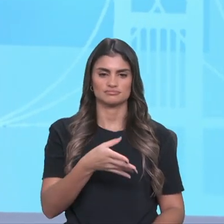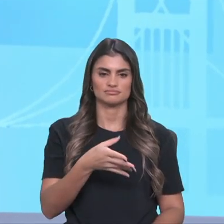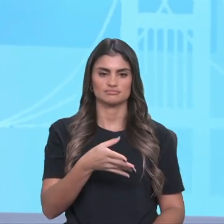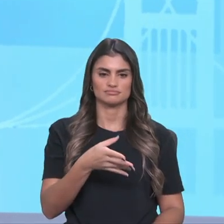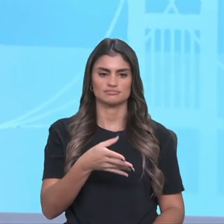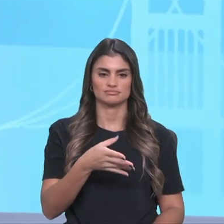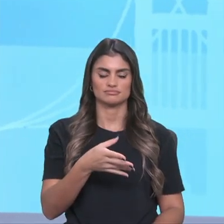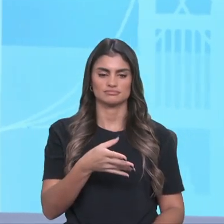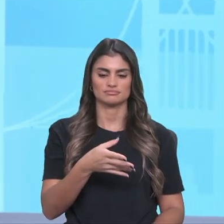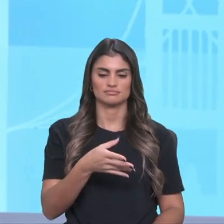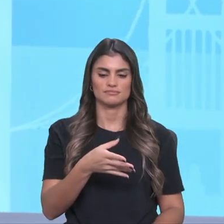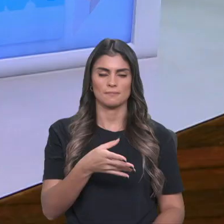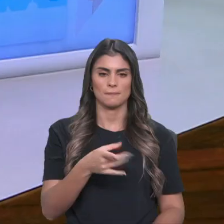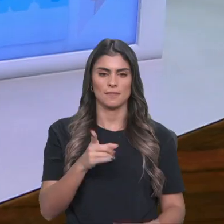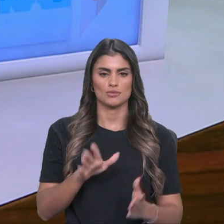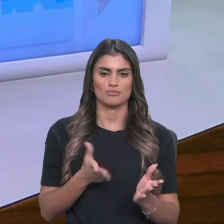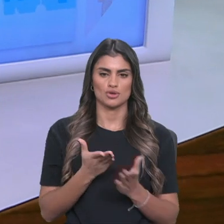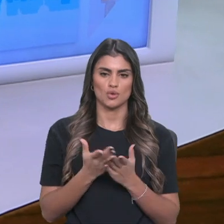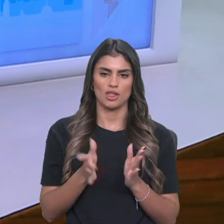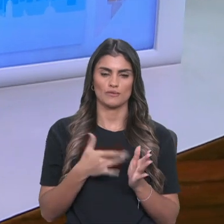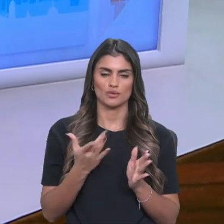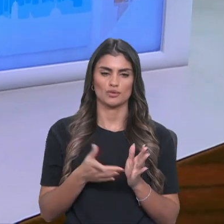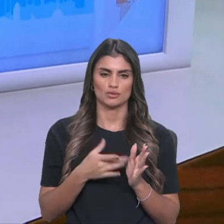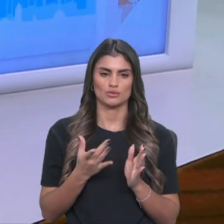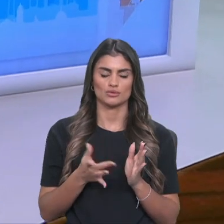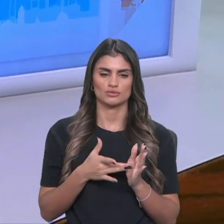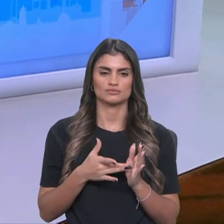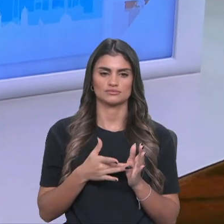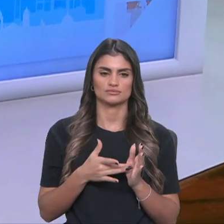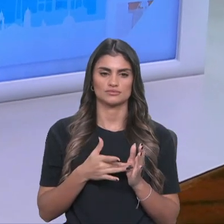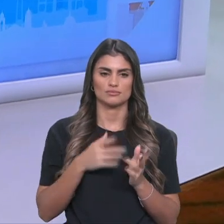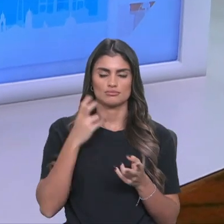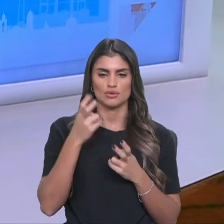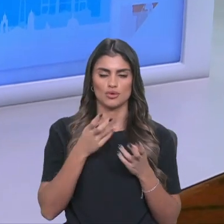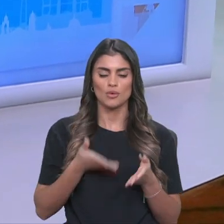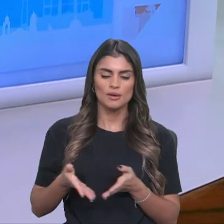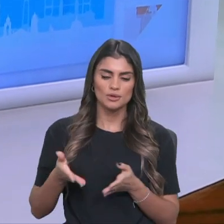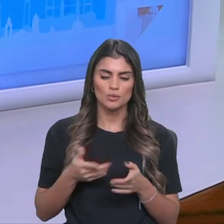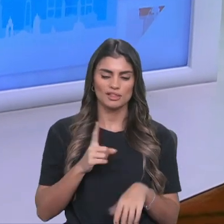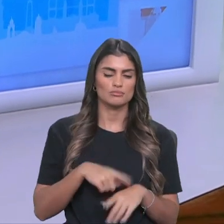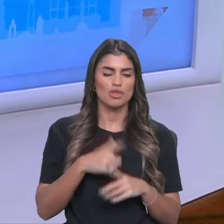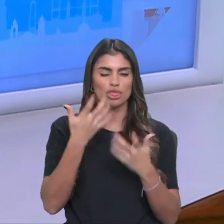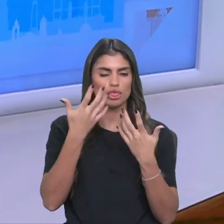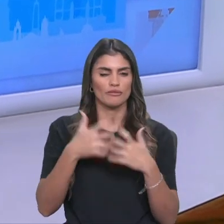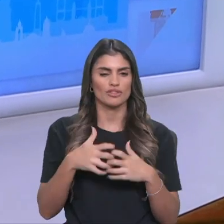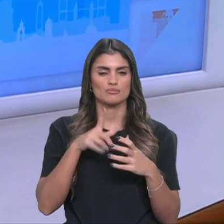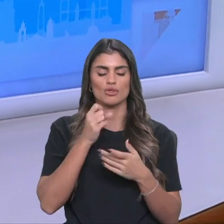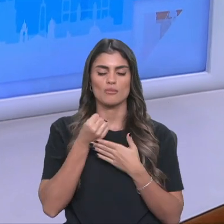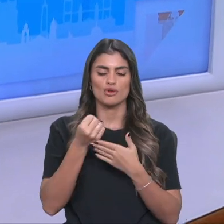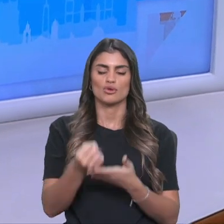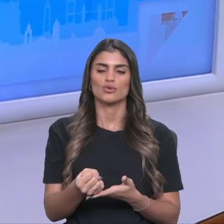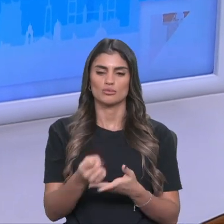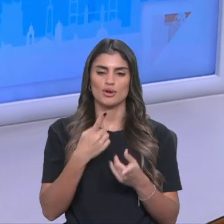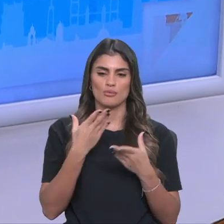fica a proposta deste livro, a procura do sentido em tempos de incerteza, poderá ser também um auxílio